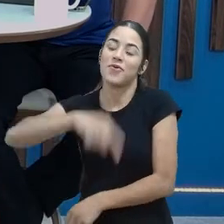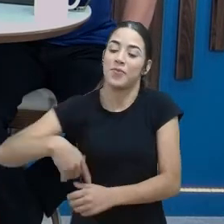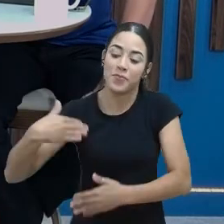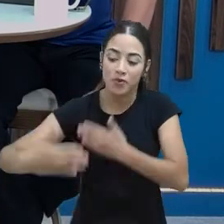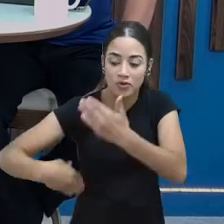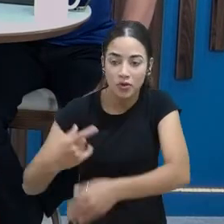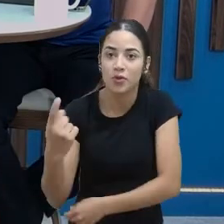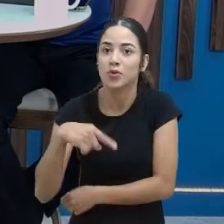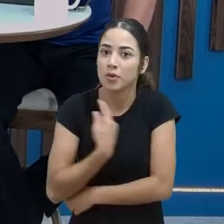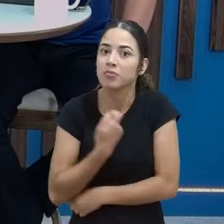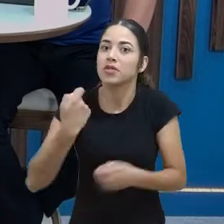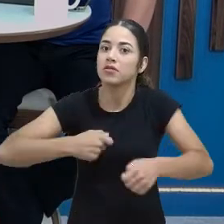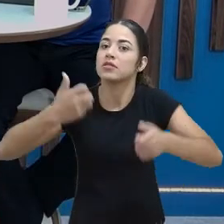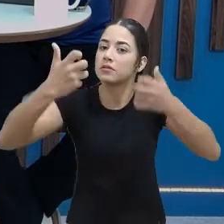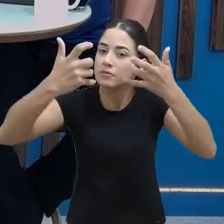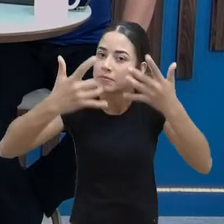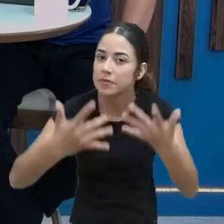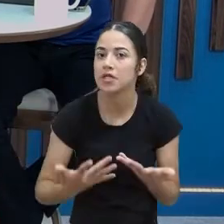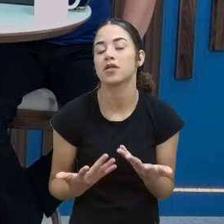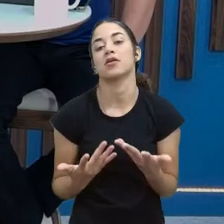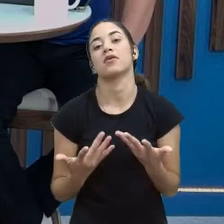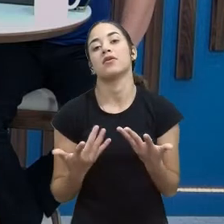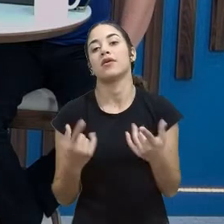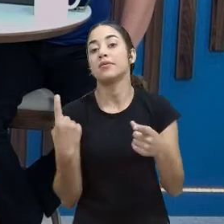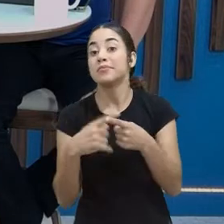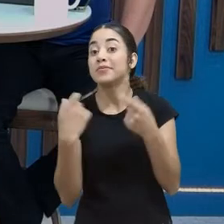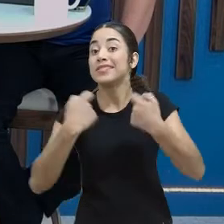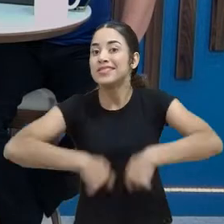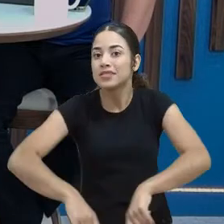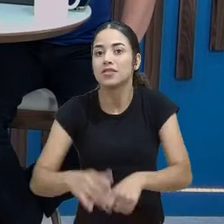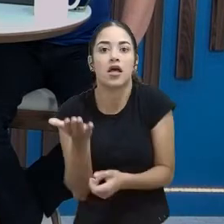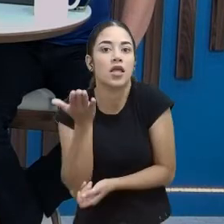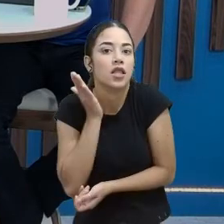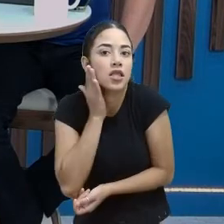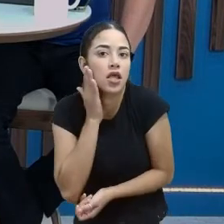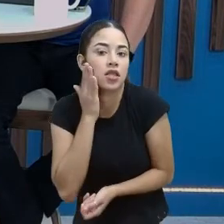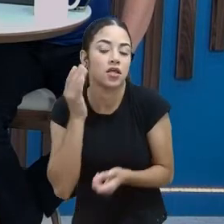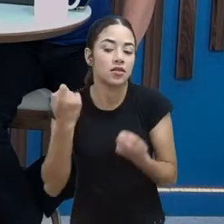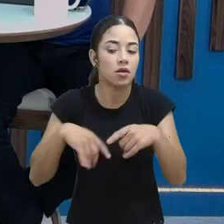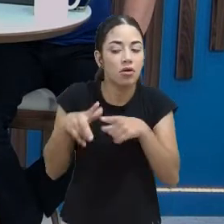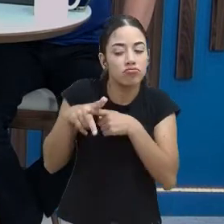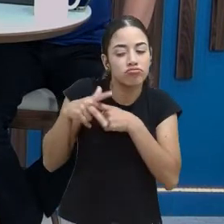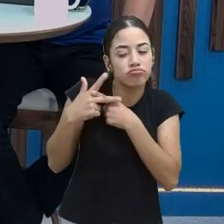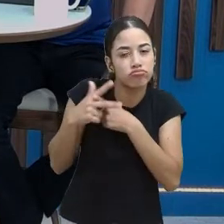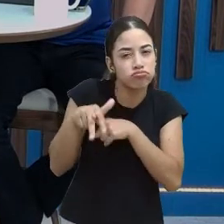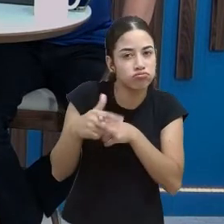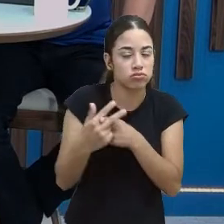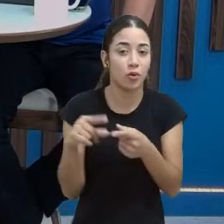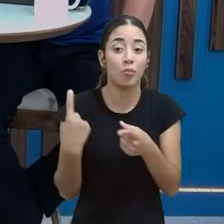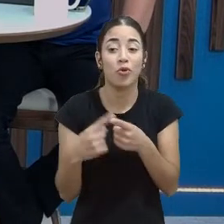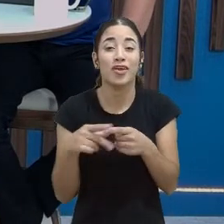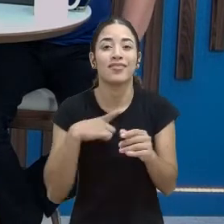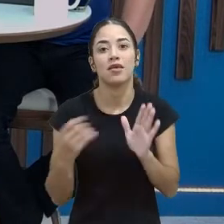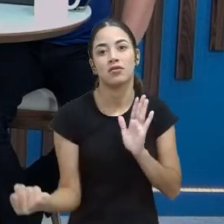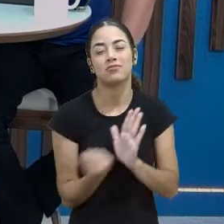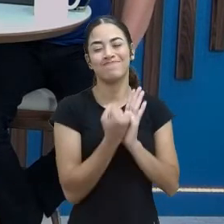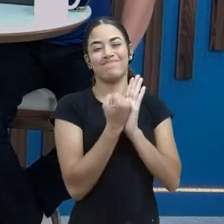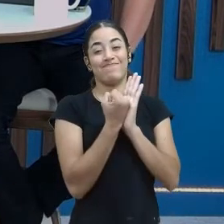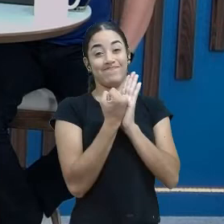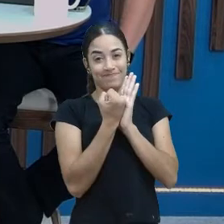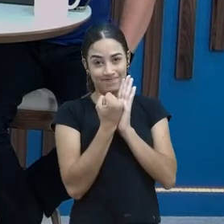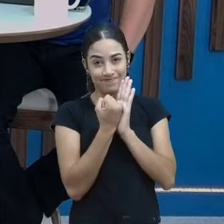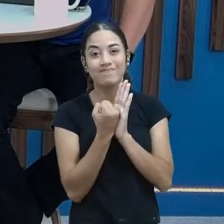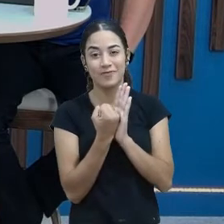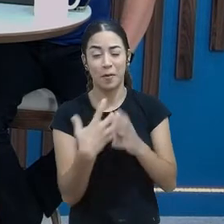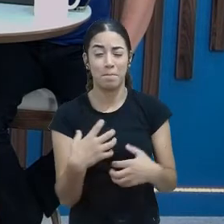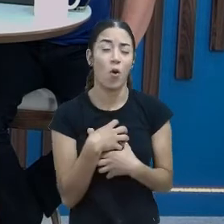gente precisa falar, porque precisa se ter uma reparação histórica, se deixou marcas, né? Todo o regime